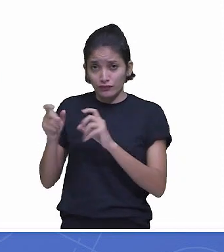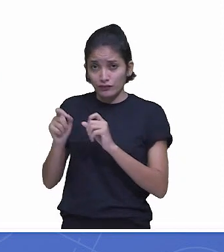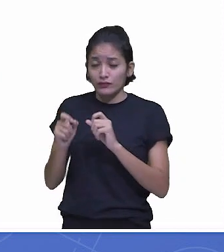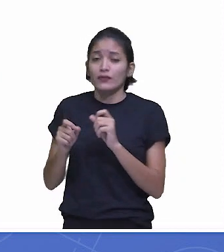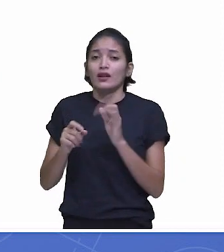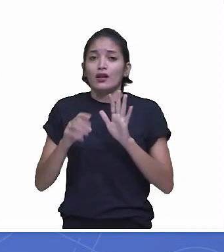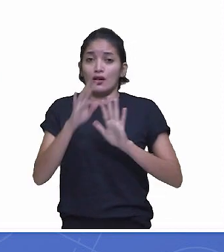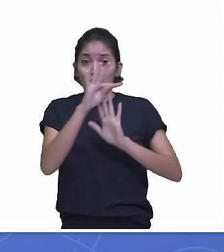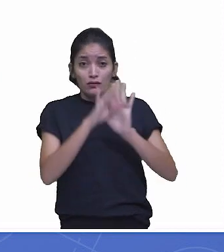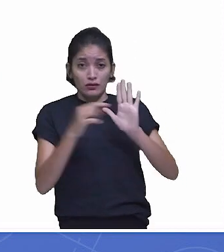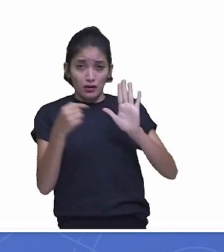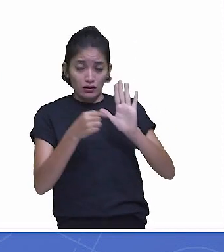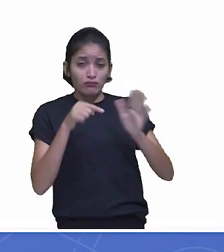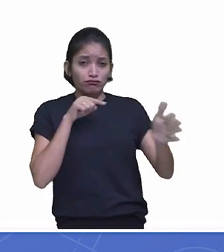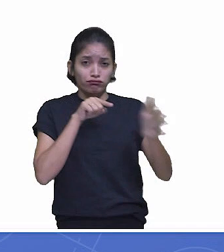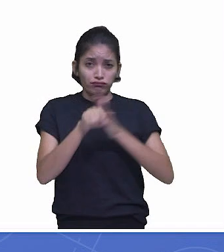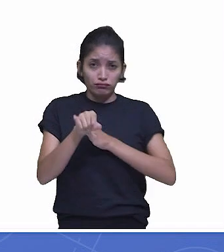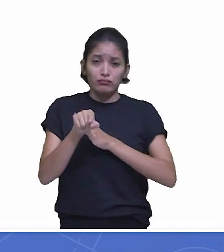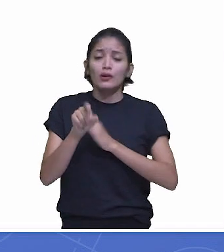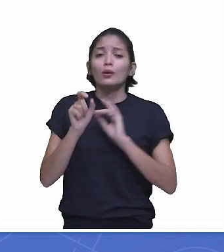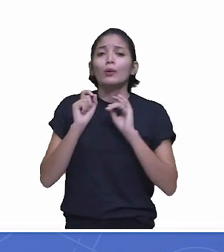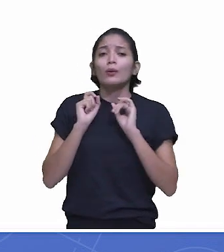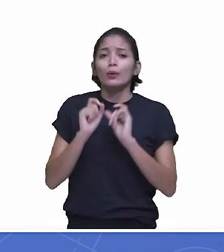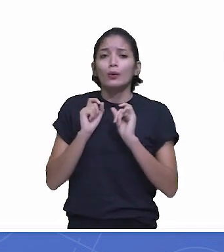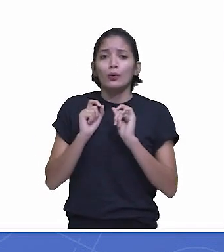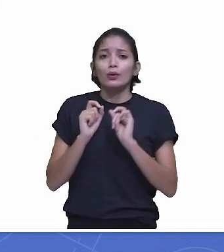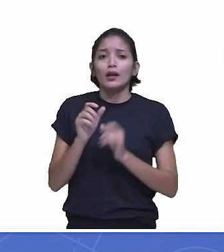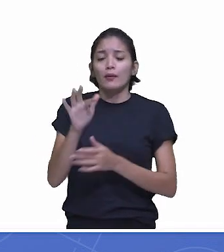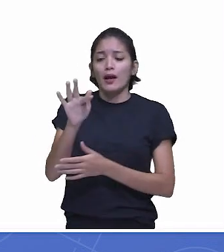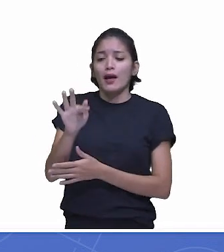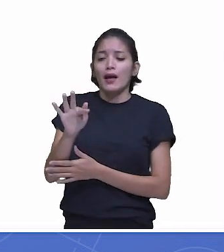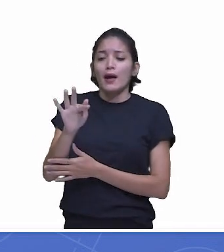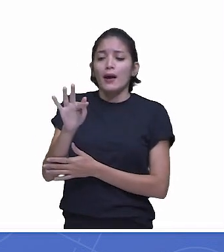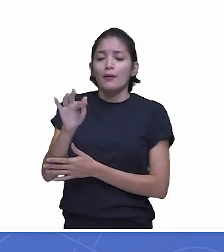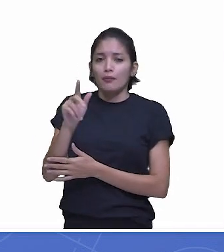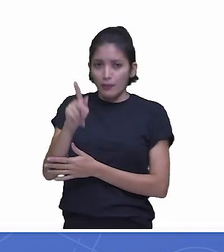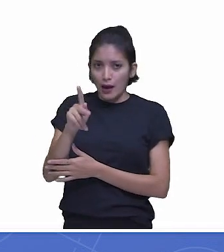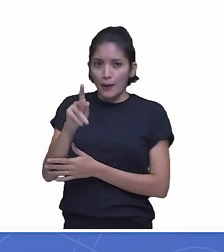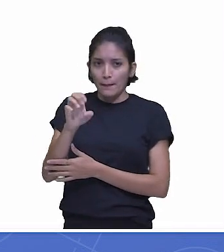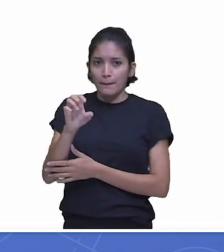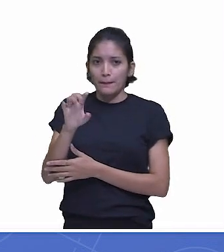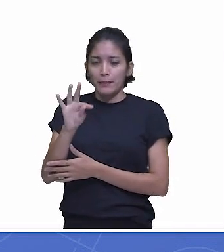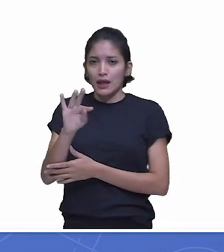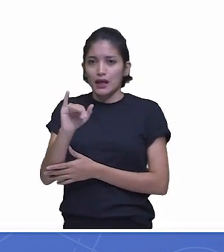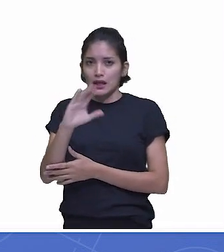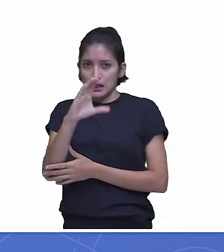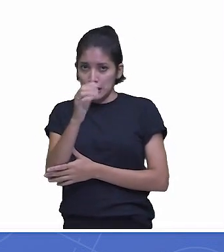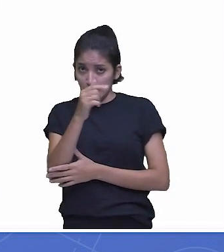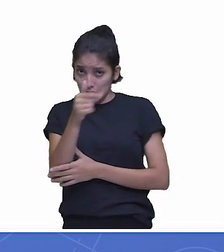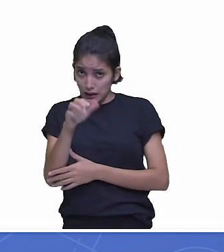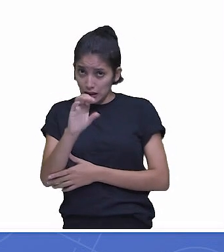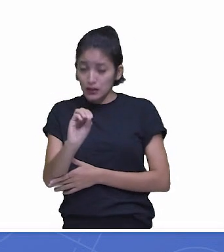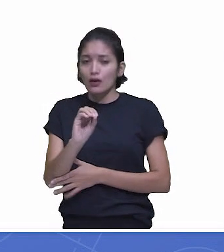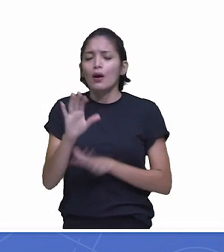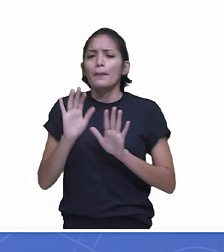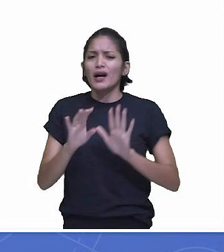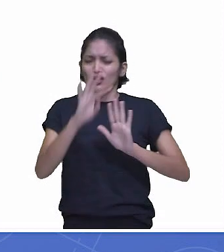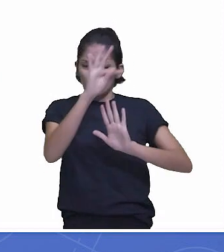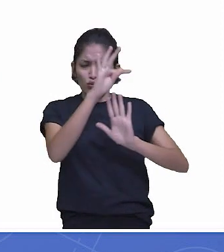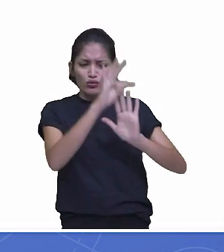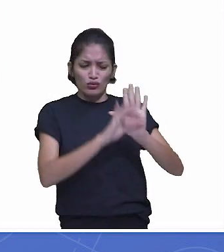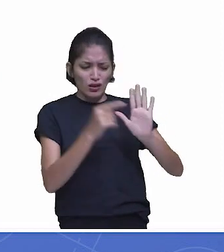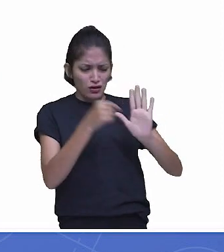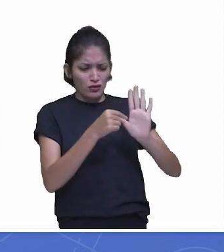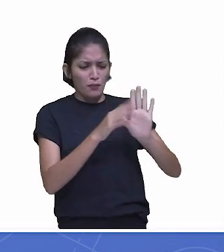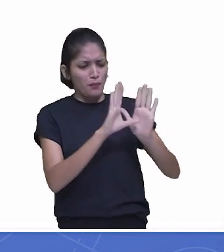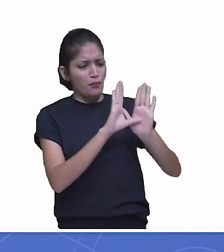enunciado da questão, aqui afirma que é uma petição. E quando você observa no texto, o